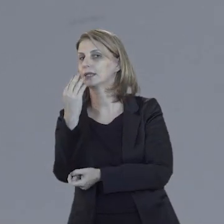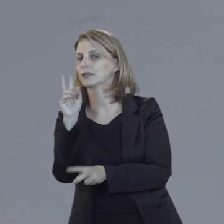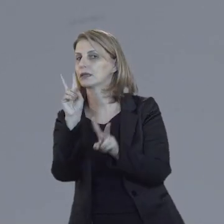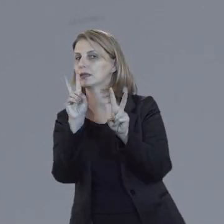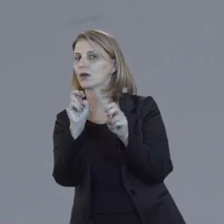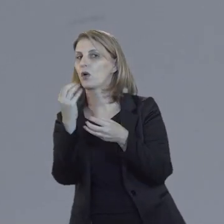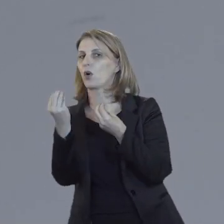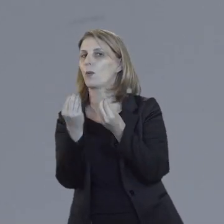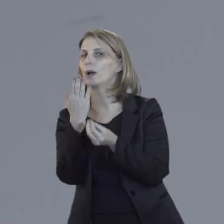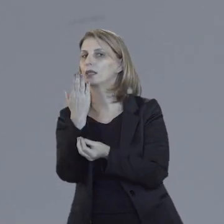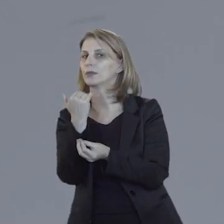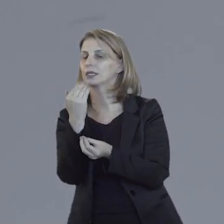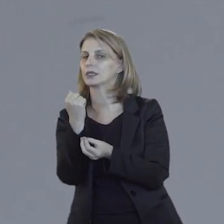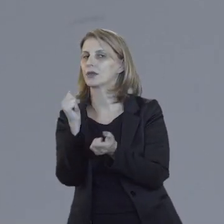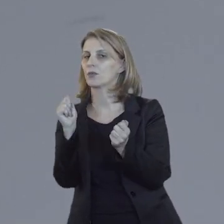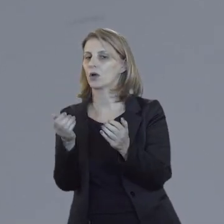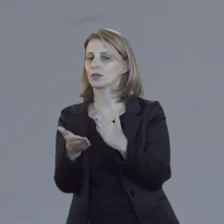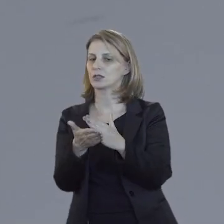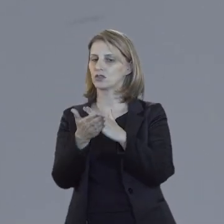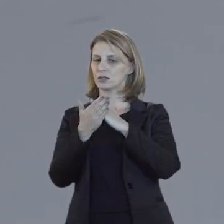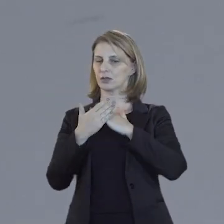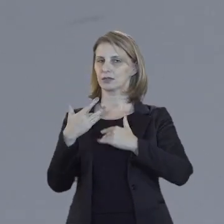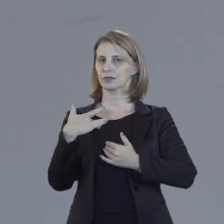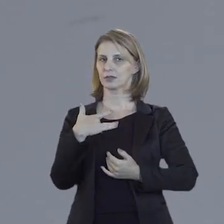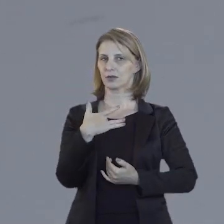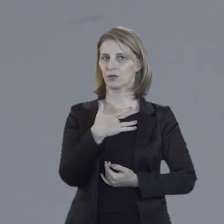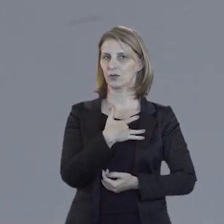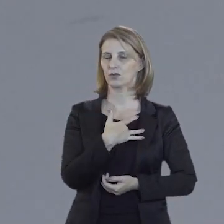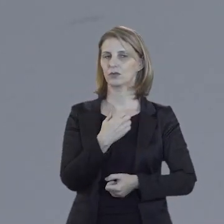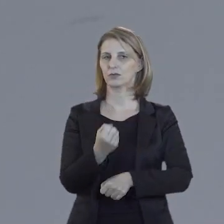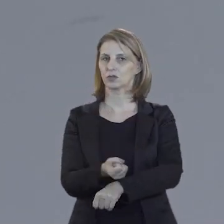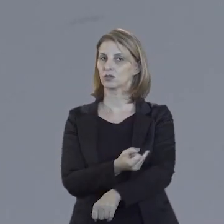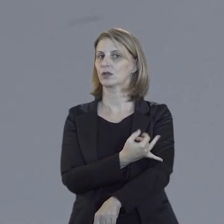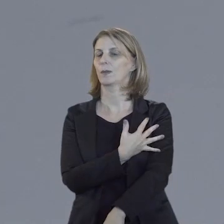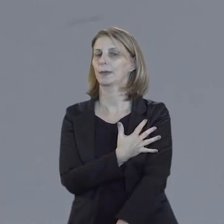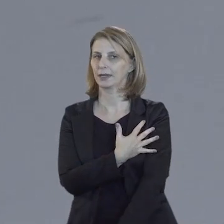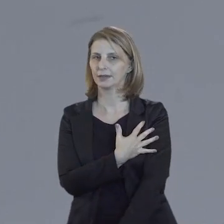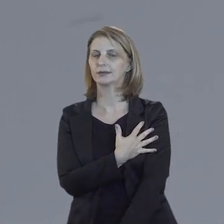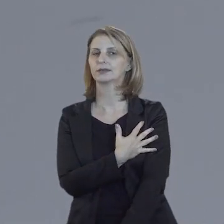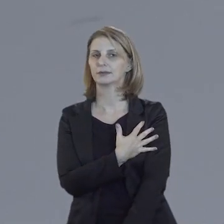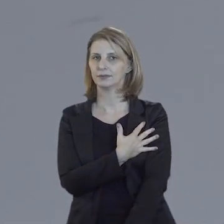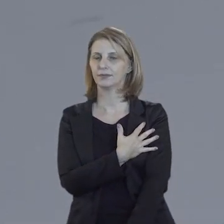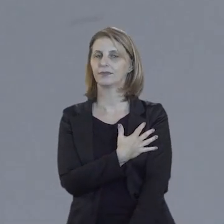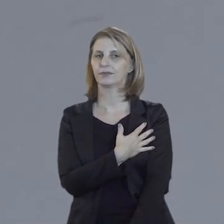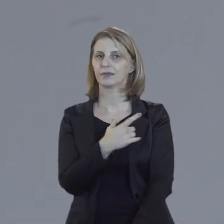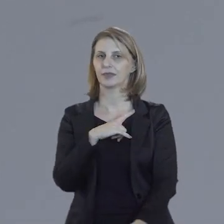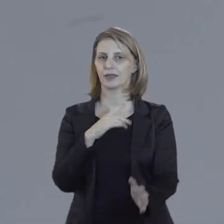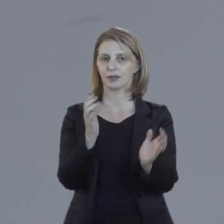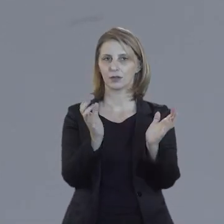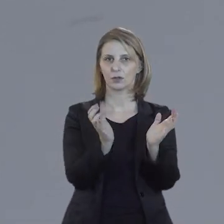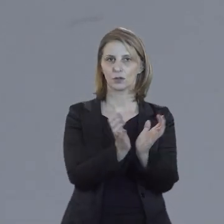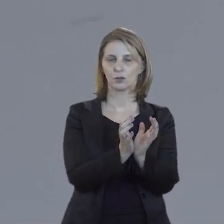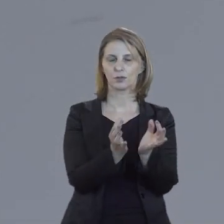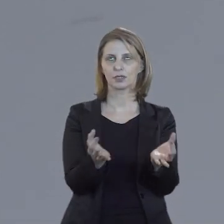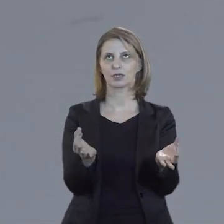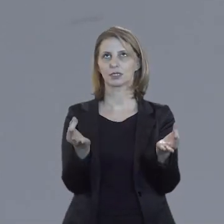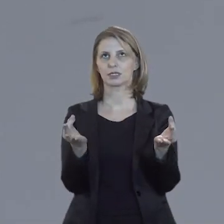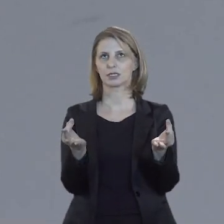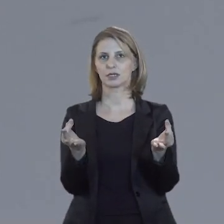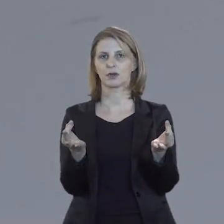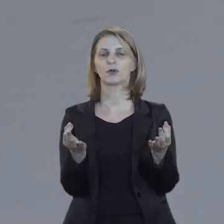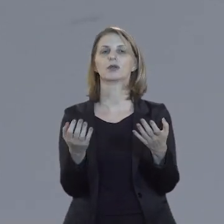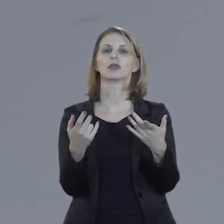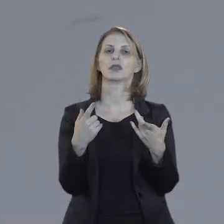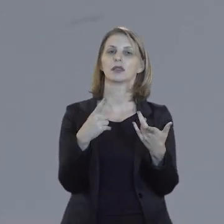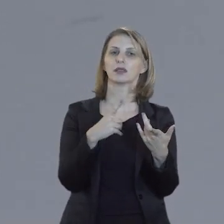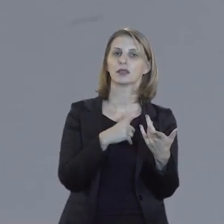questão alimentar, né, que como que o alimento pode nos beneficiar emocionalmente. Grupos